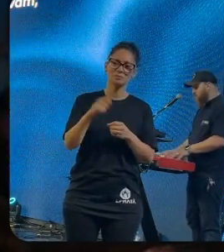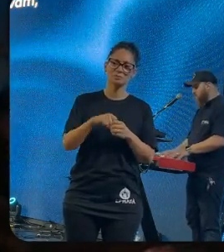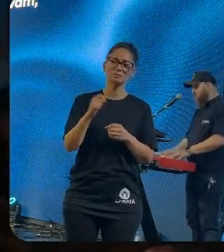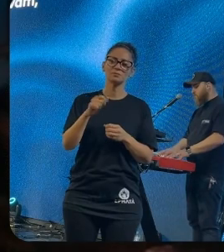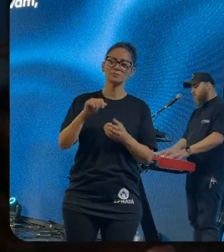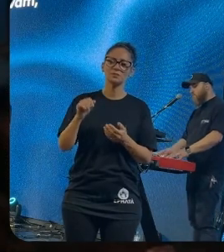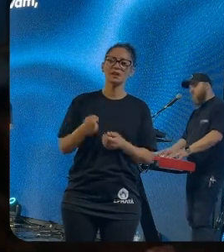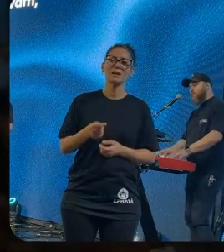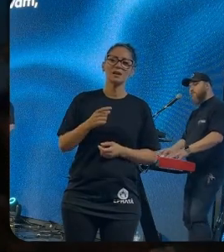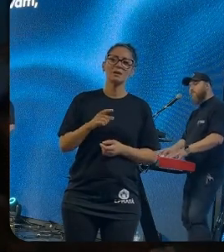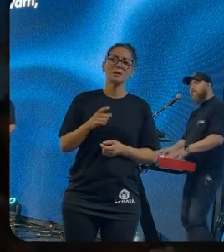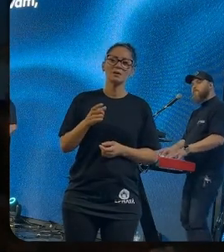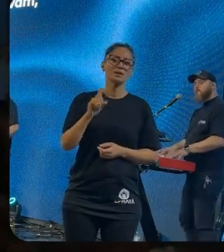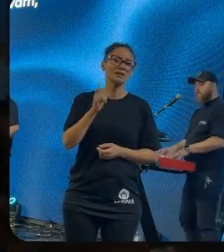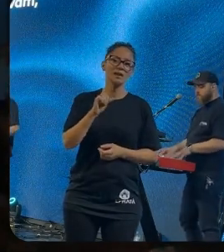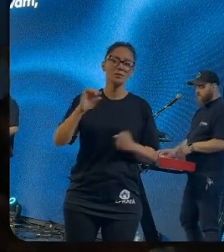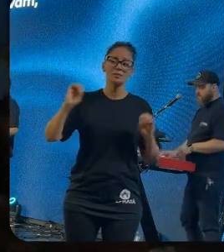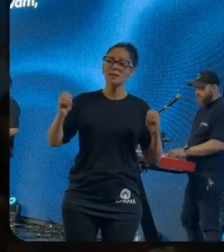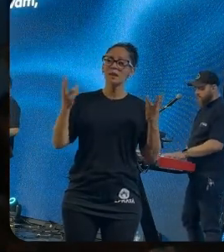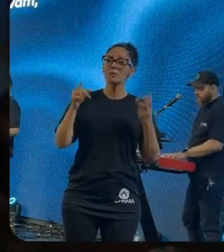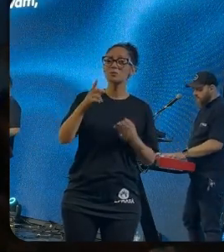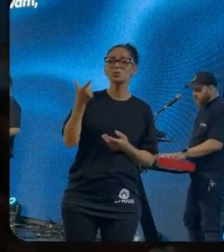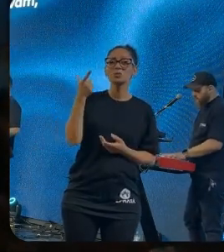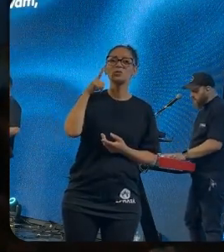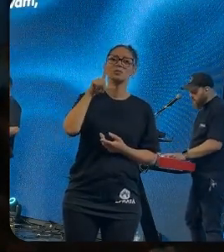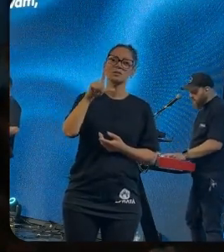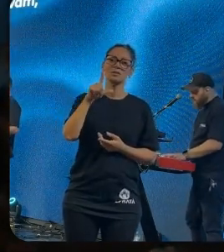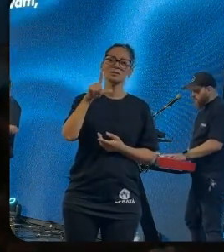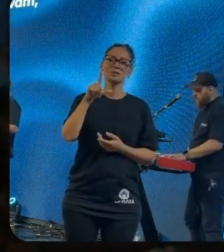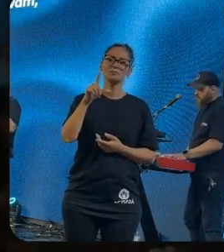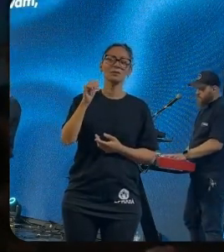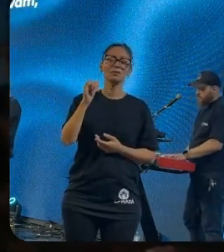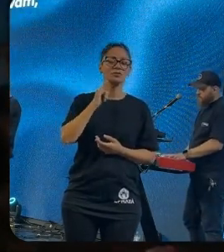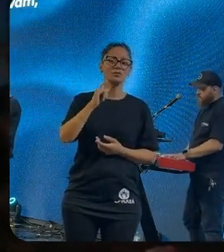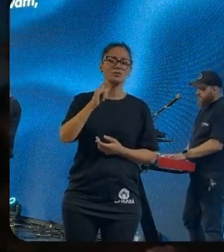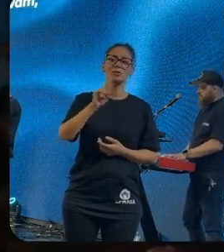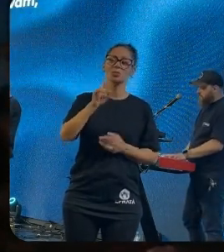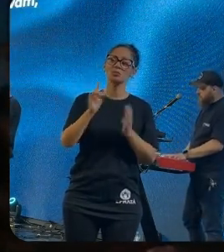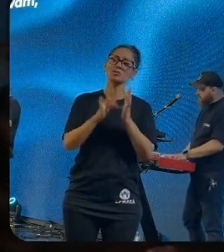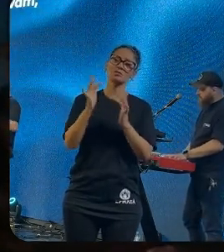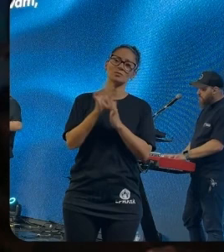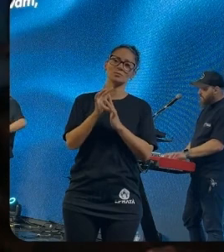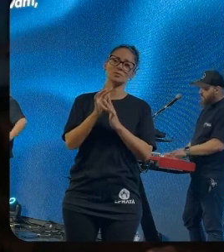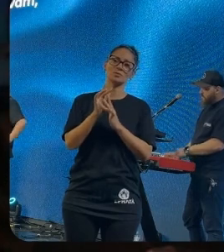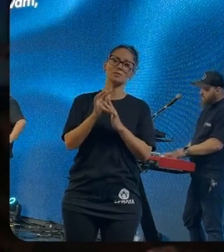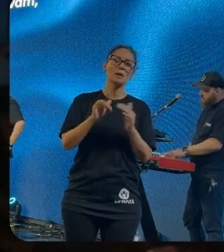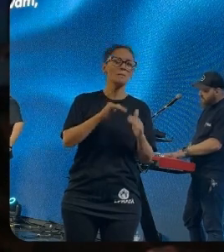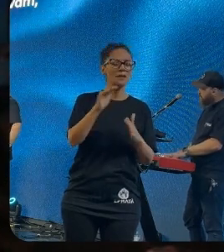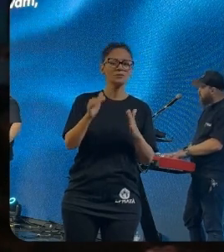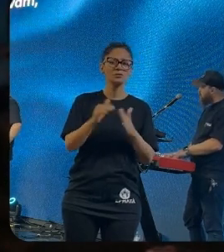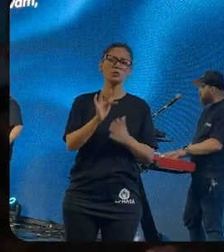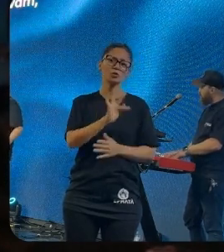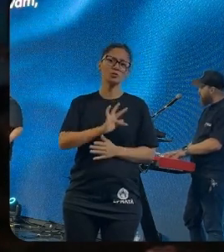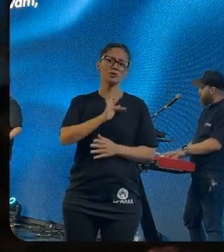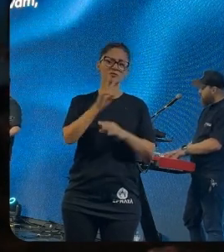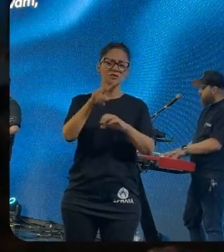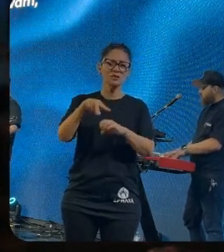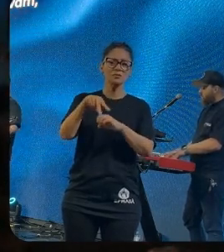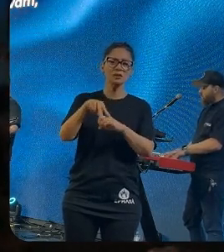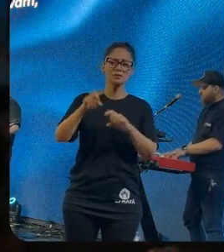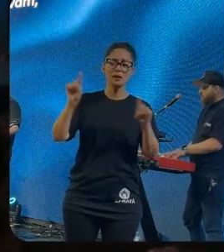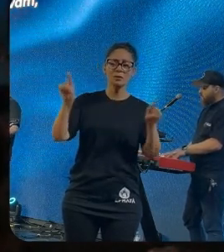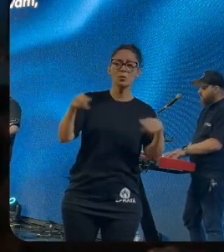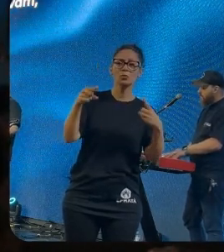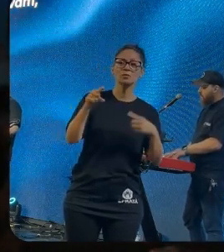tuas conquistas? Mas deixa eu te dizer algo no nome de Jesus nessa noite. Para todo filisteu que se levanta contra você, existe uma multidão